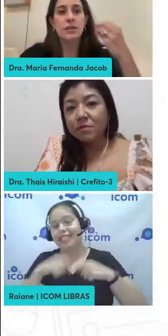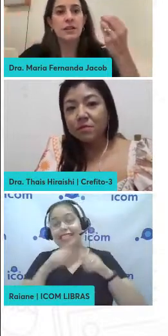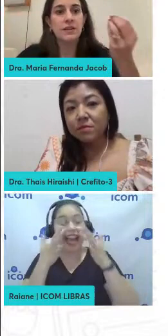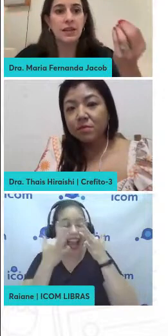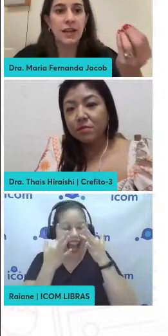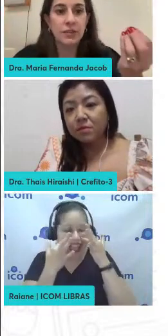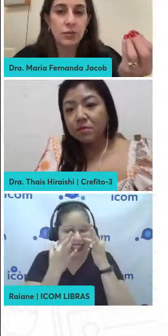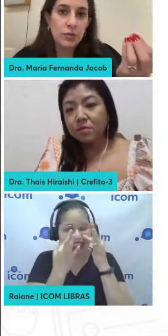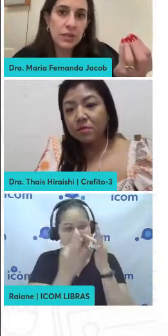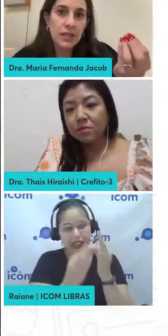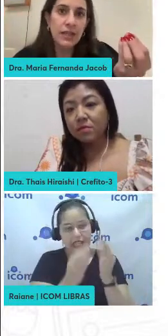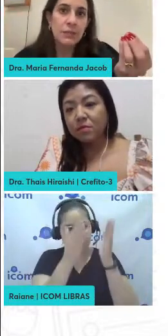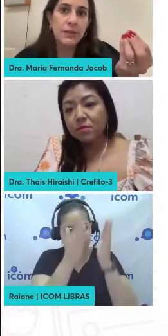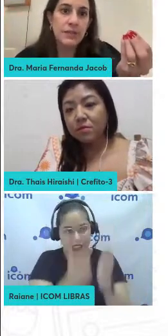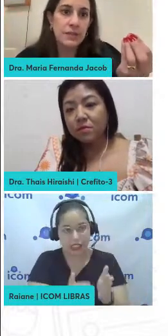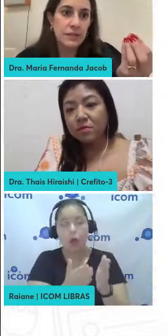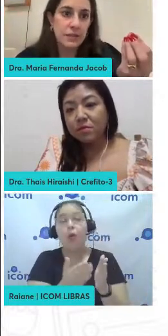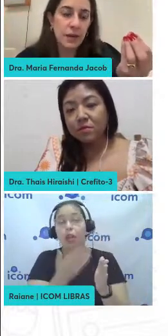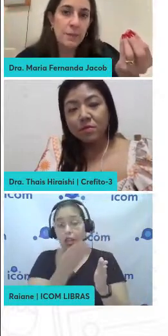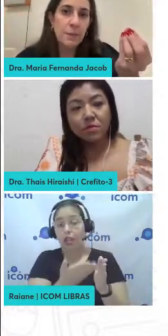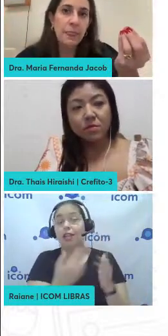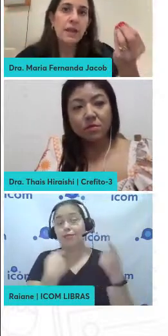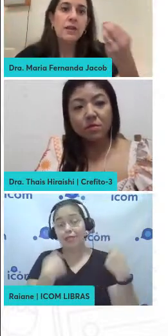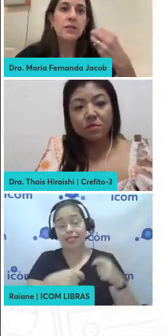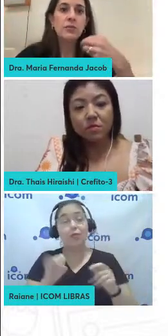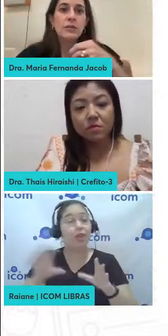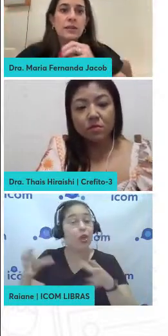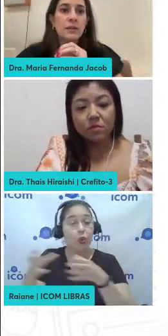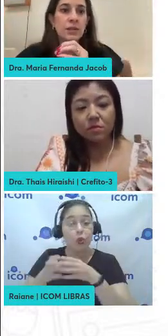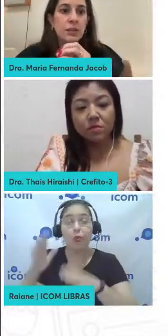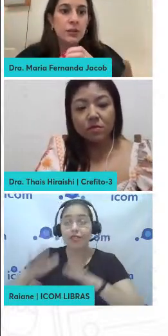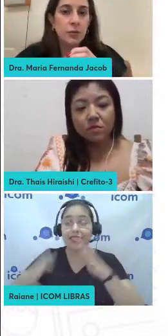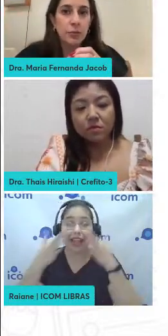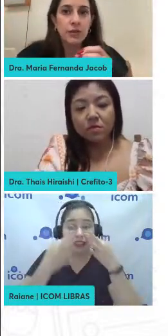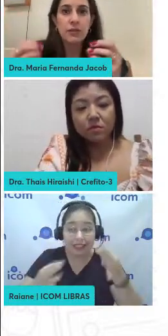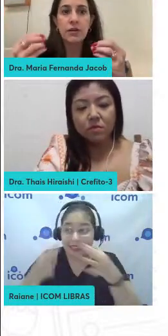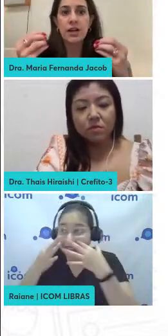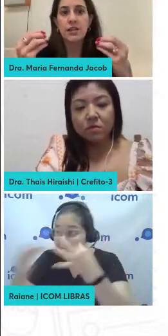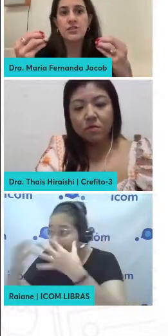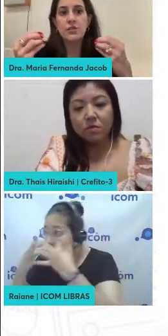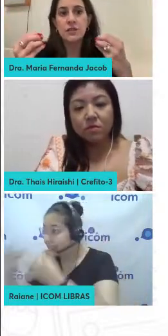vou conseguir entregar tudo o que ele precisa num tratamento em